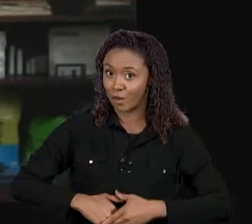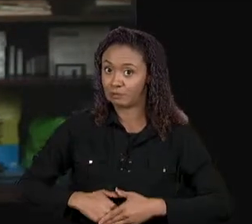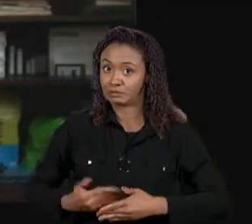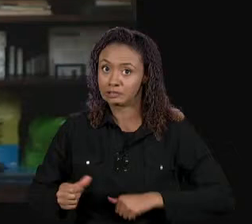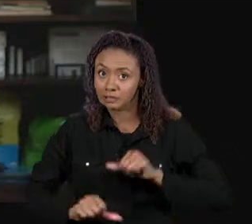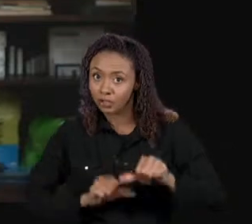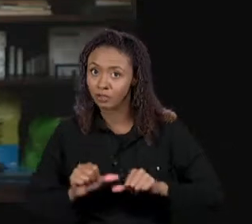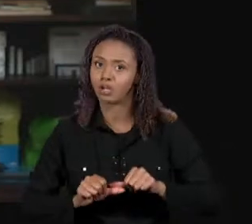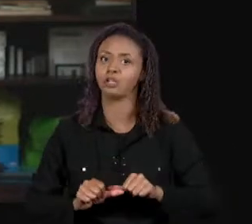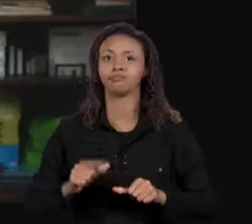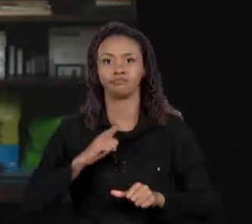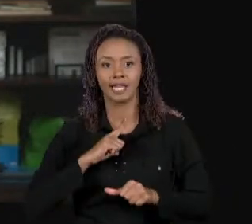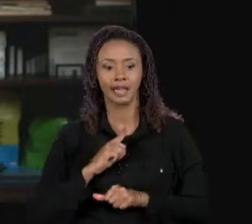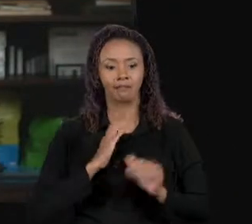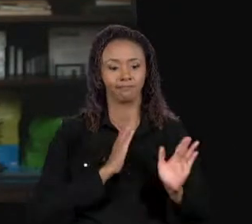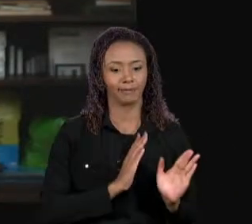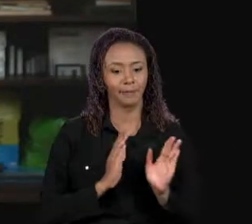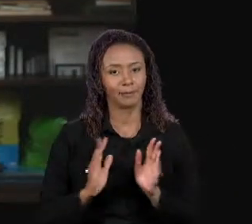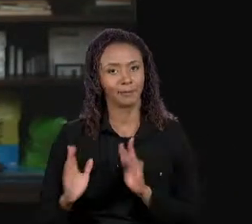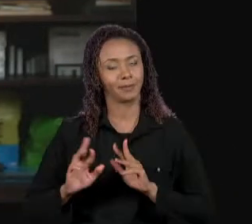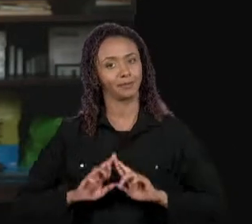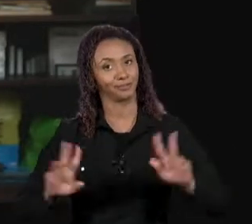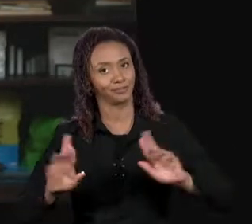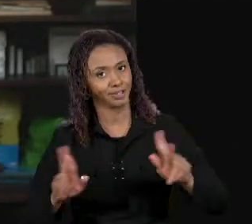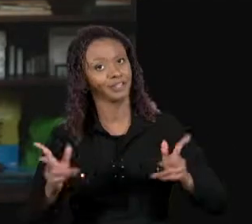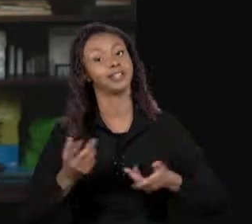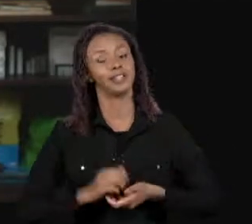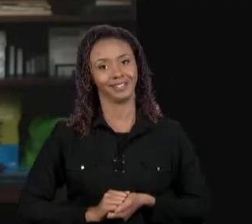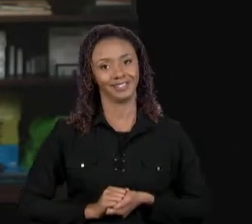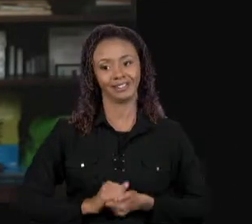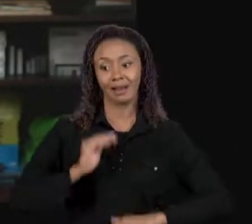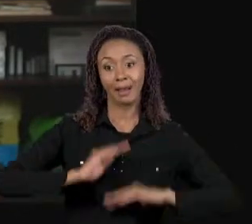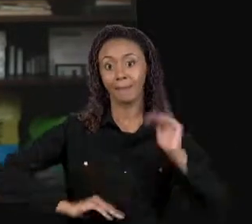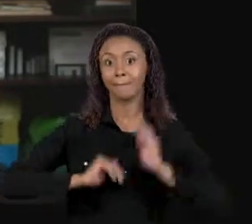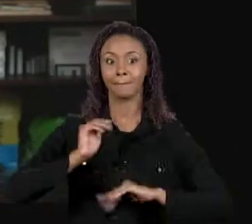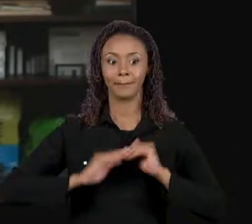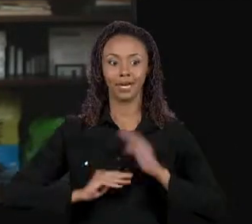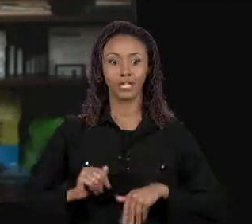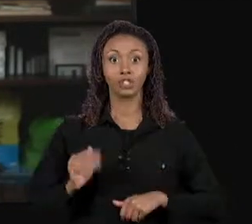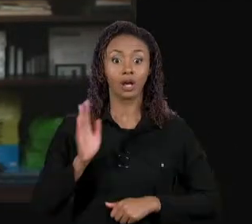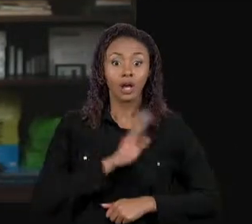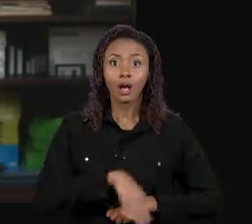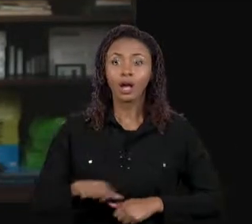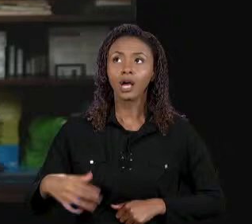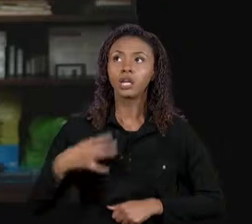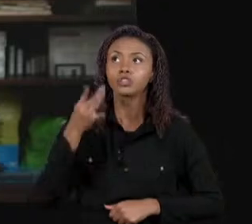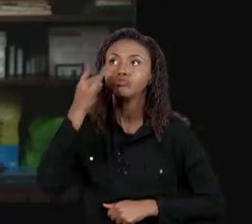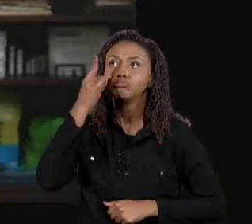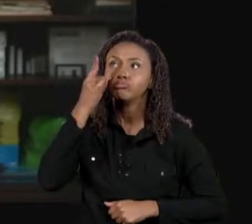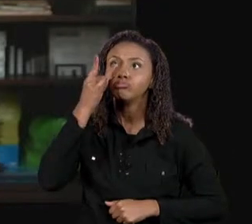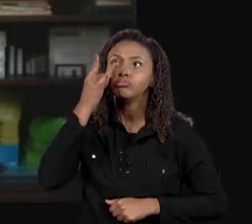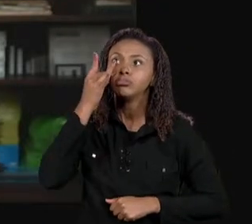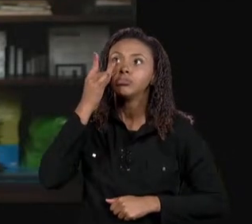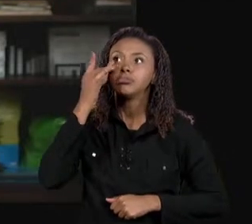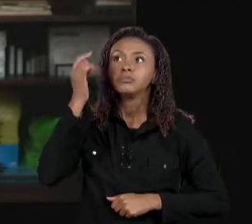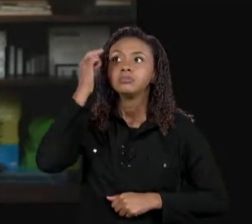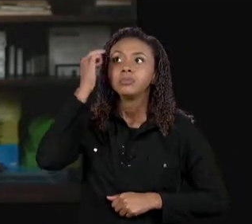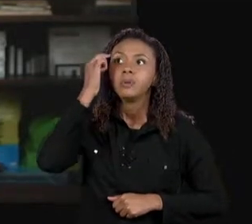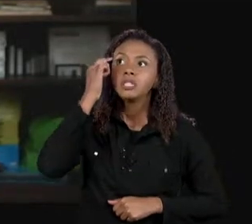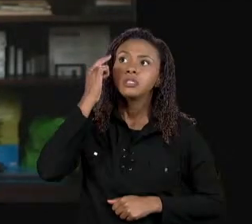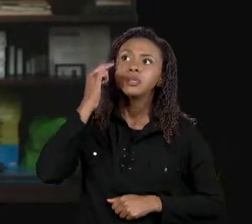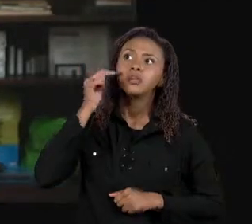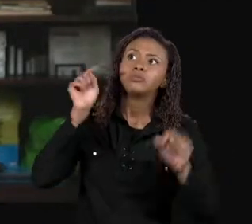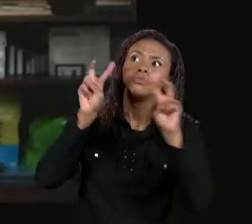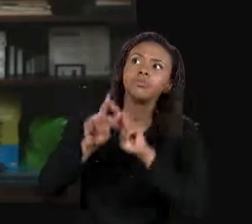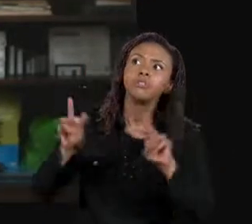diferentes, né, de práticas que a criança vive do ponto de vista estético, né, do ponto de vista da